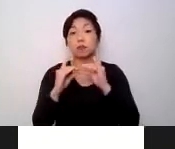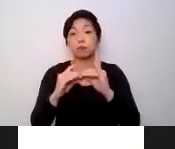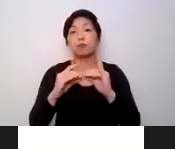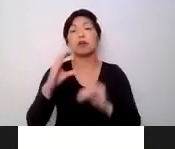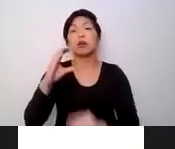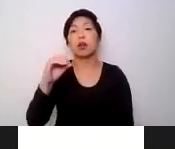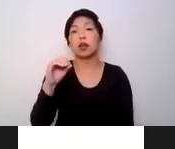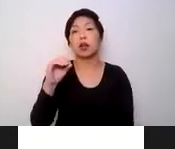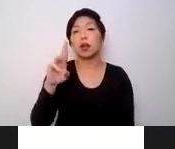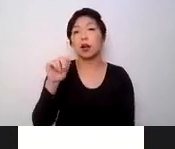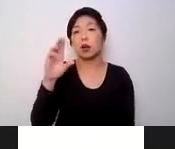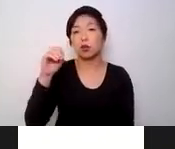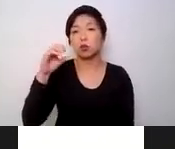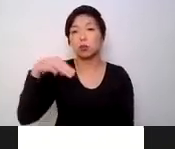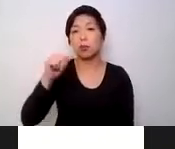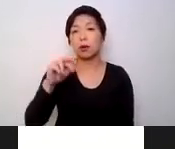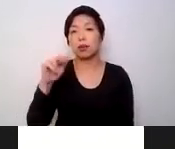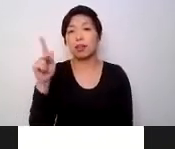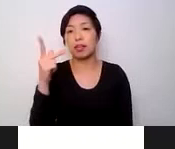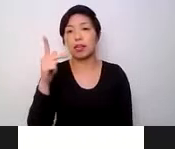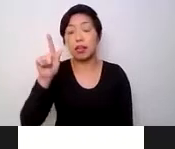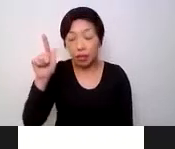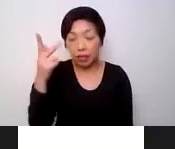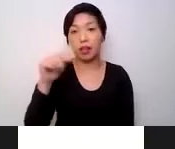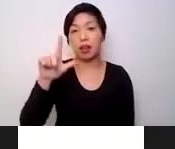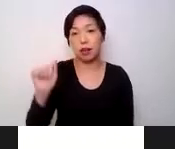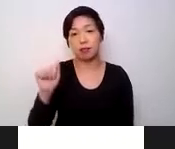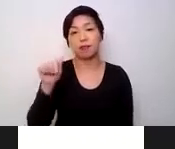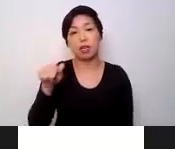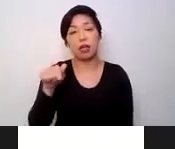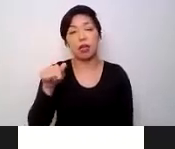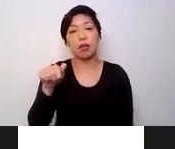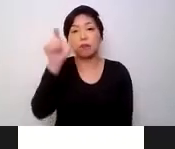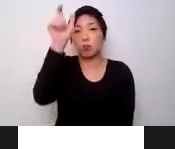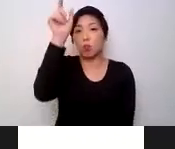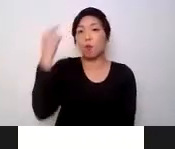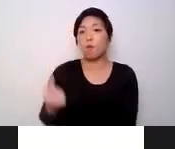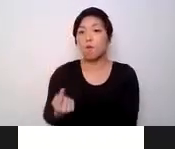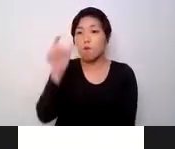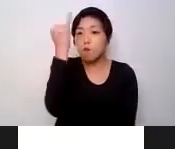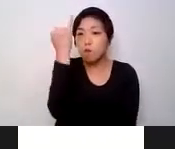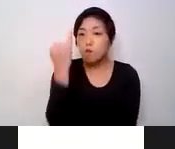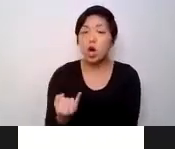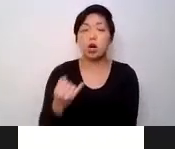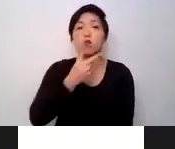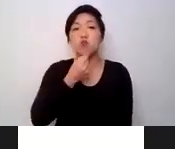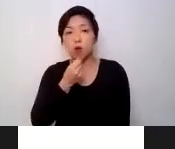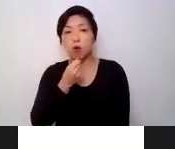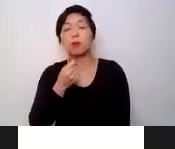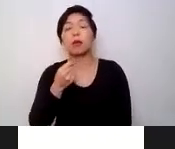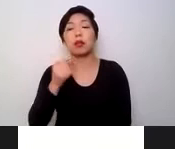a lápide ela é a super esguia em concreto aparente com o nome a data de nascimento e a data